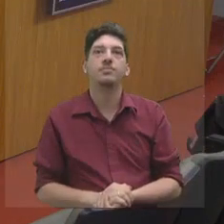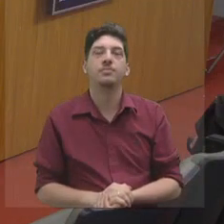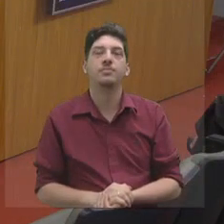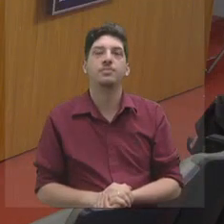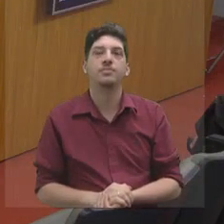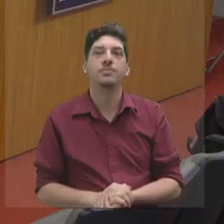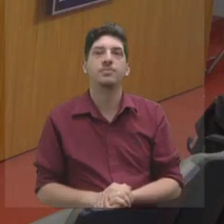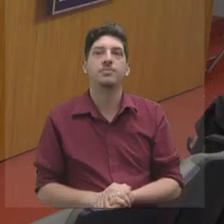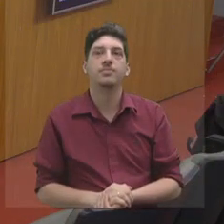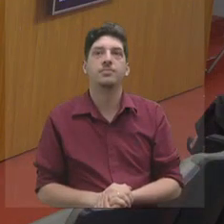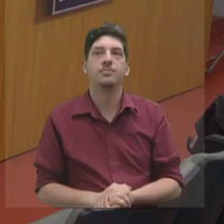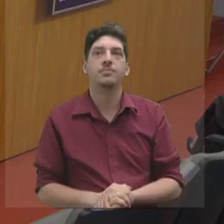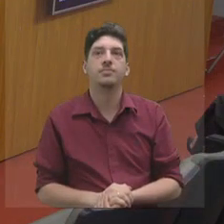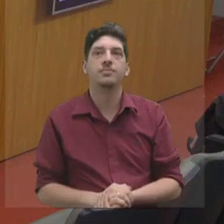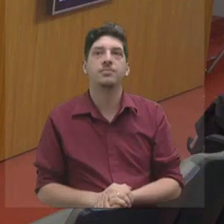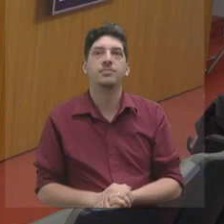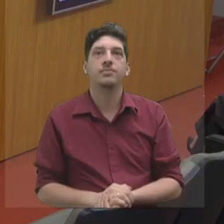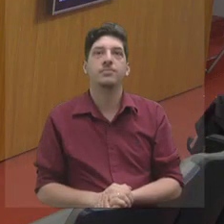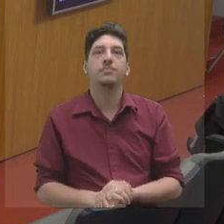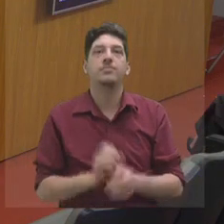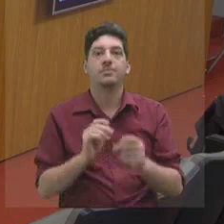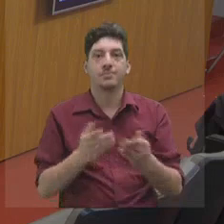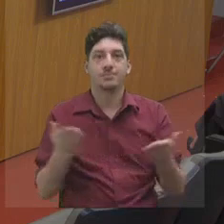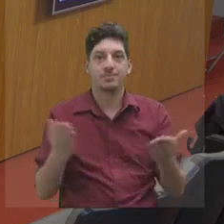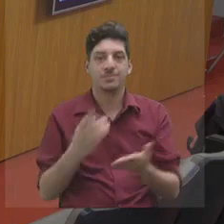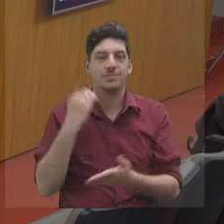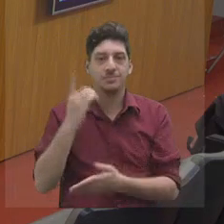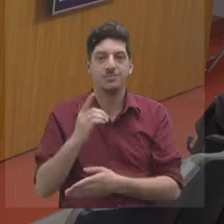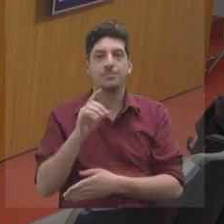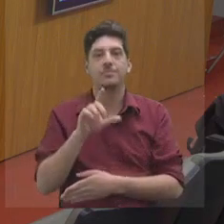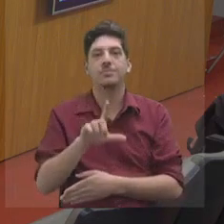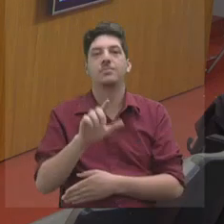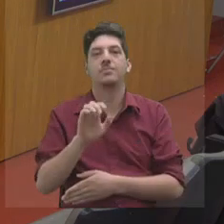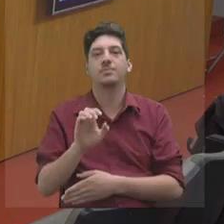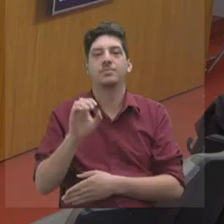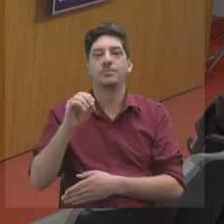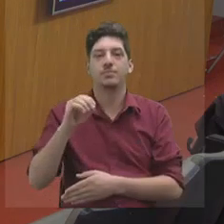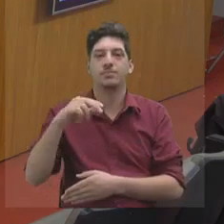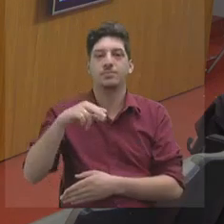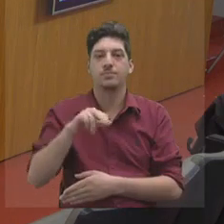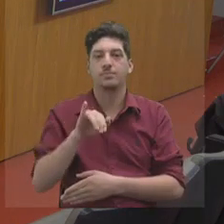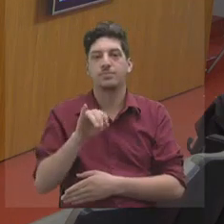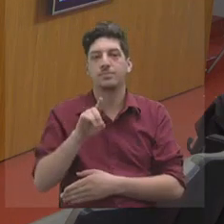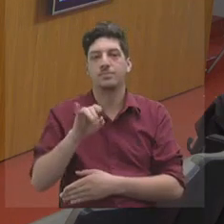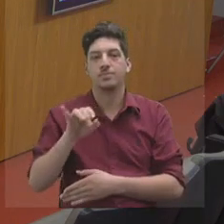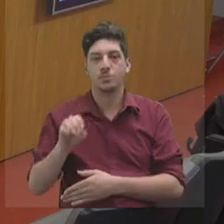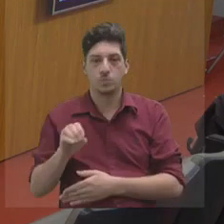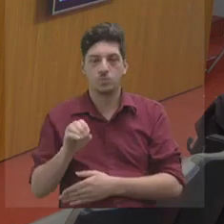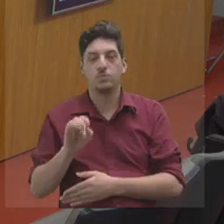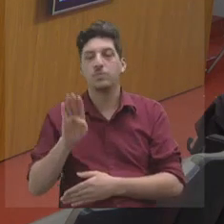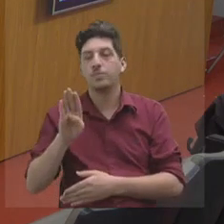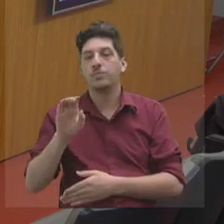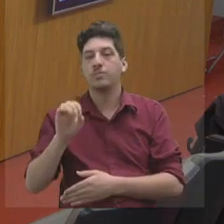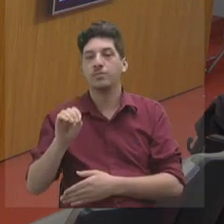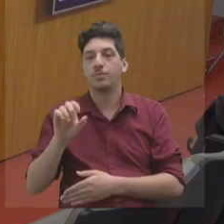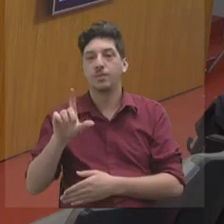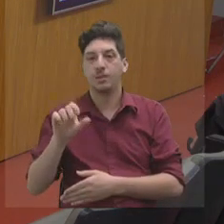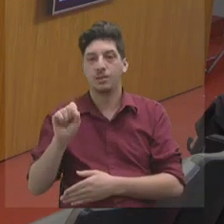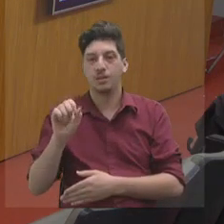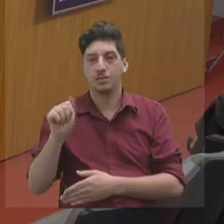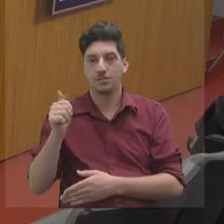na sequência Agora sim Deputado leonídio bolsas senhor presidente deputado Cristiano